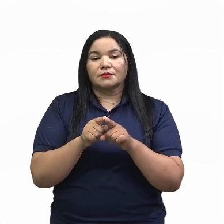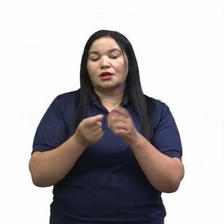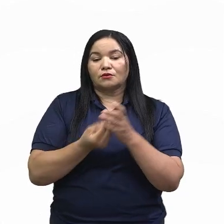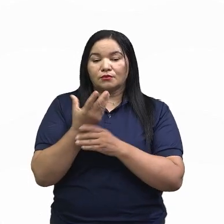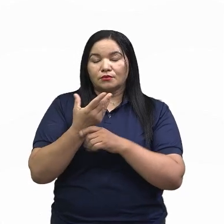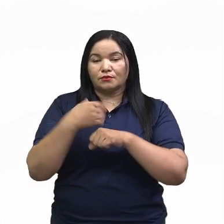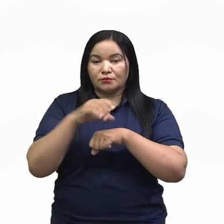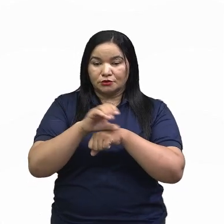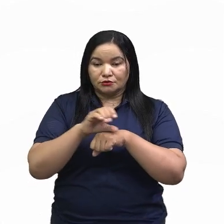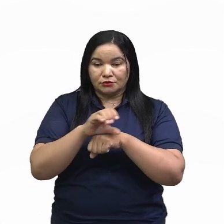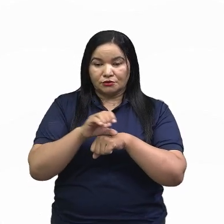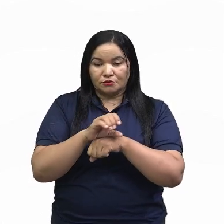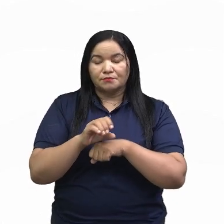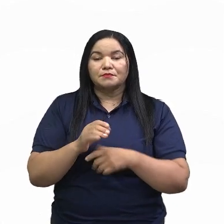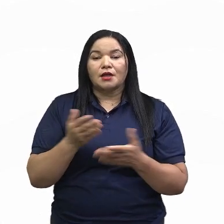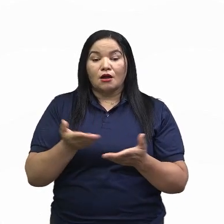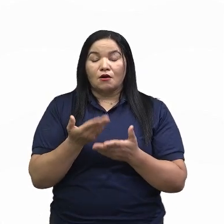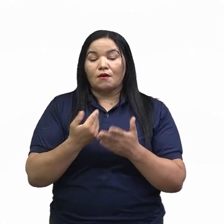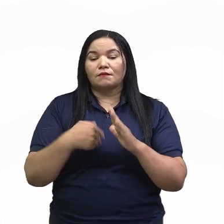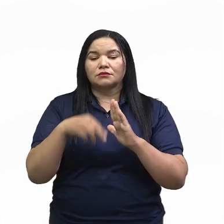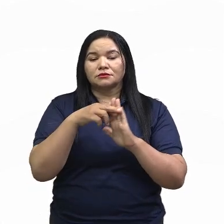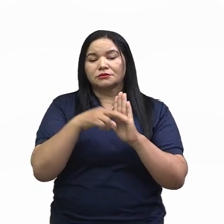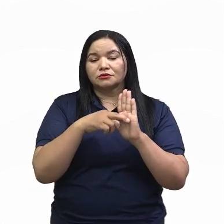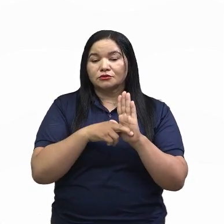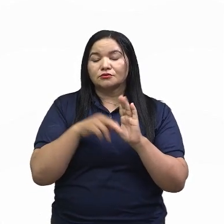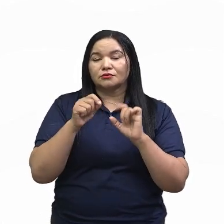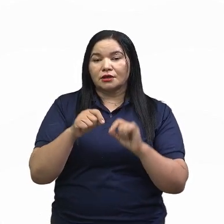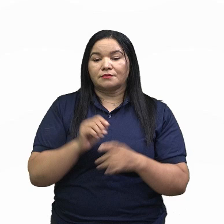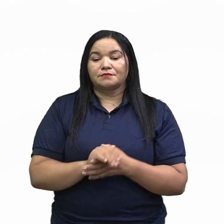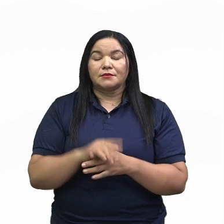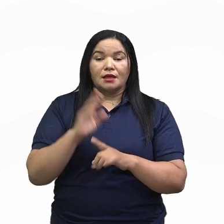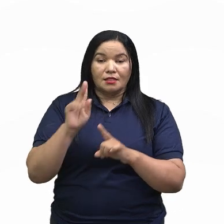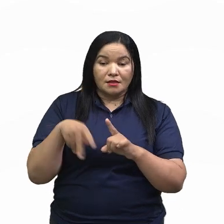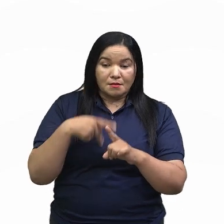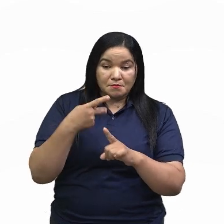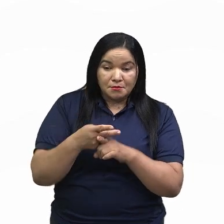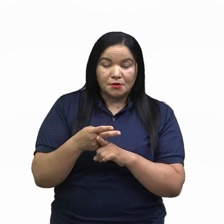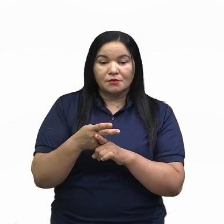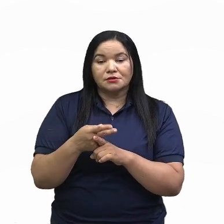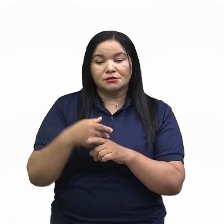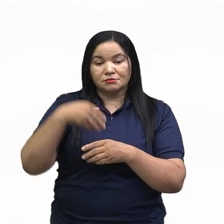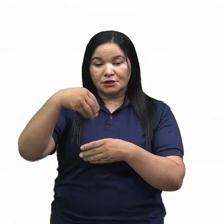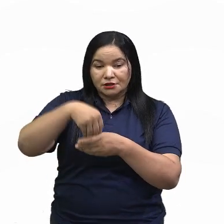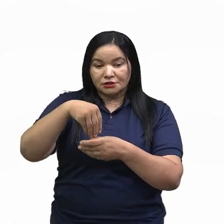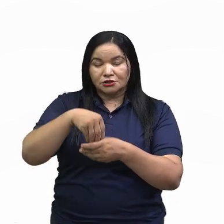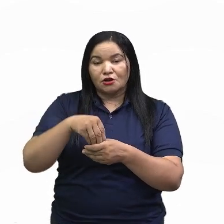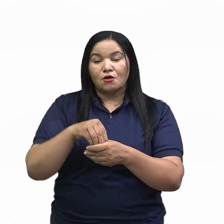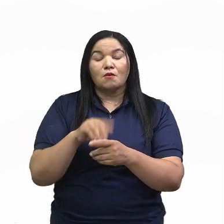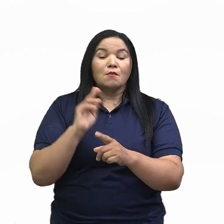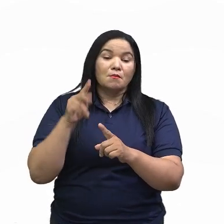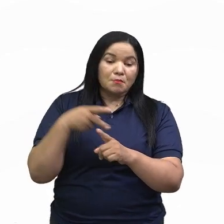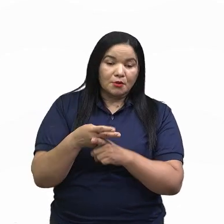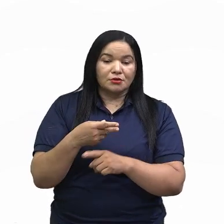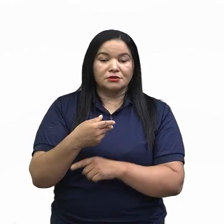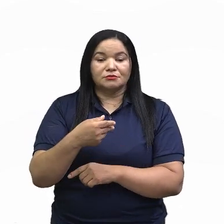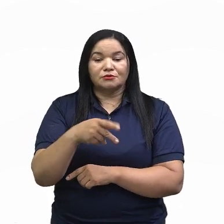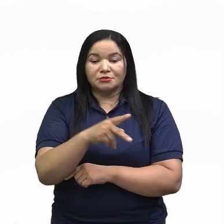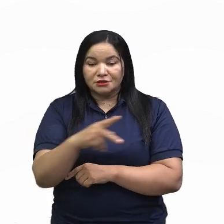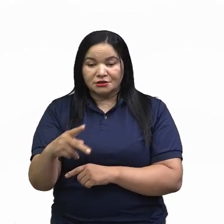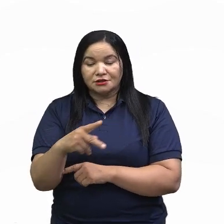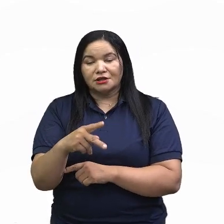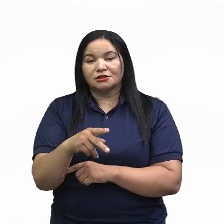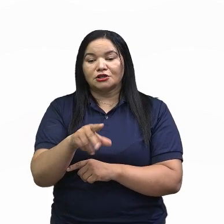A Constituição ainda previa que, na próxima eleição, o próximo presidente seria escolhido por meio